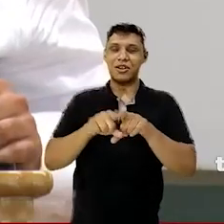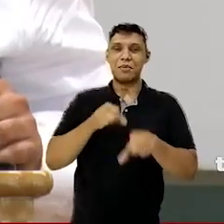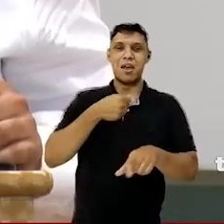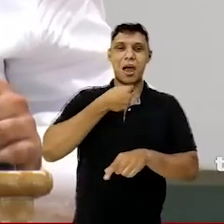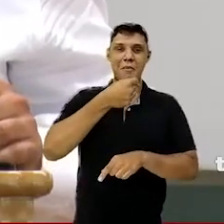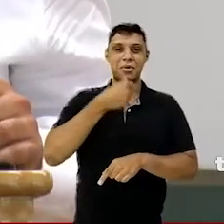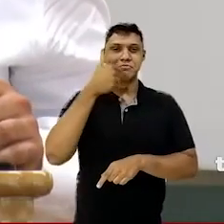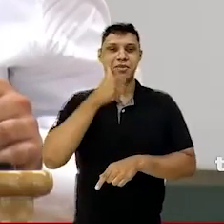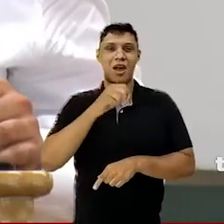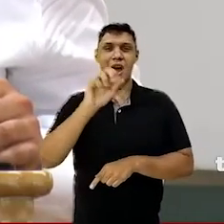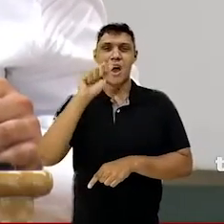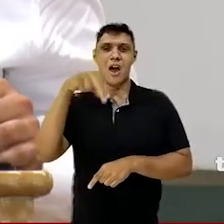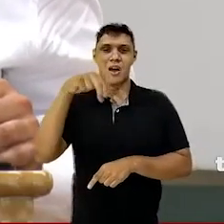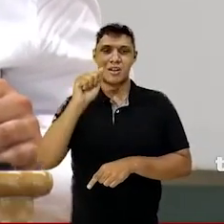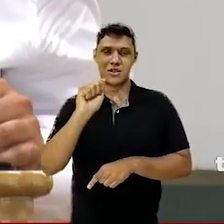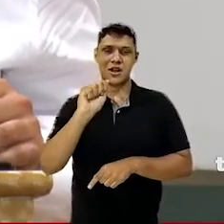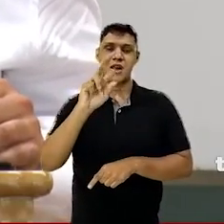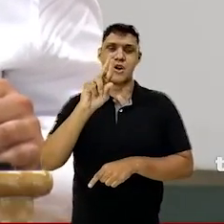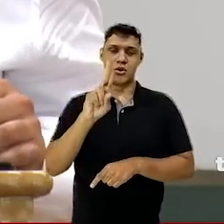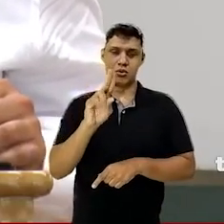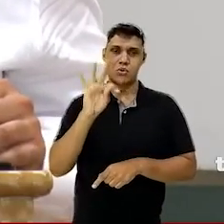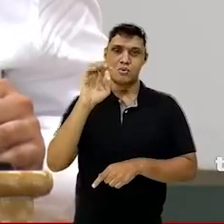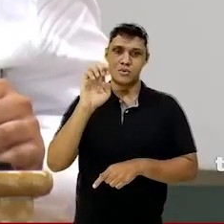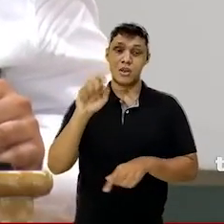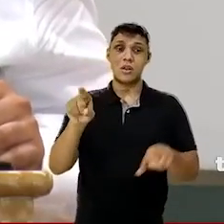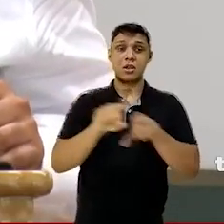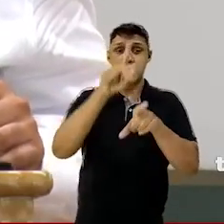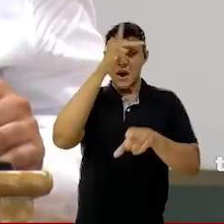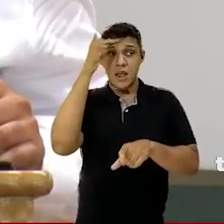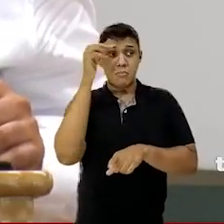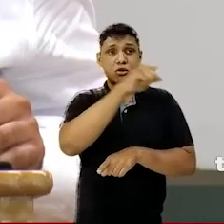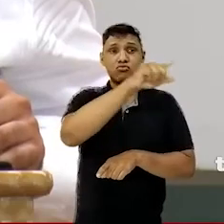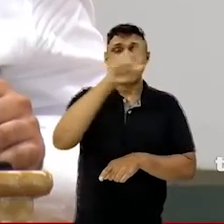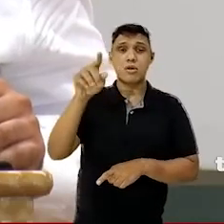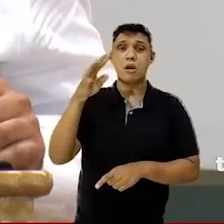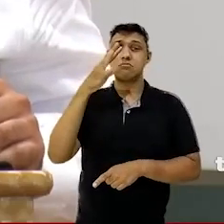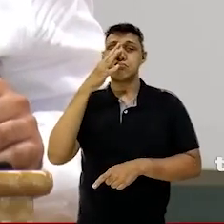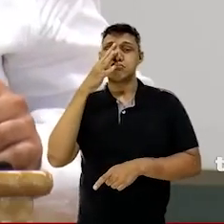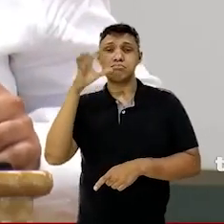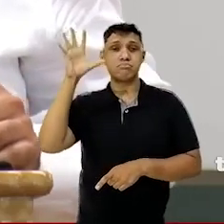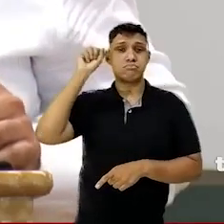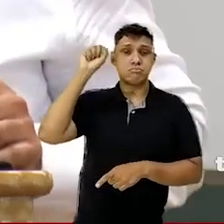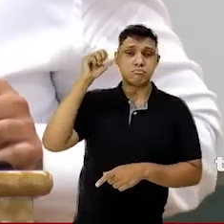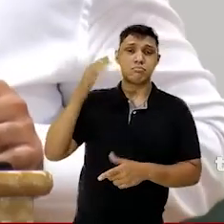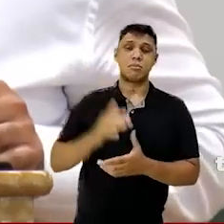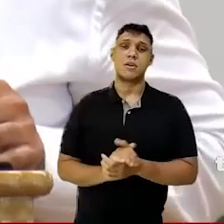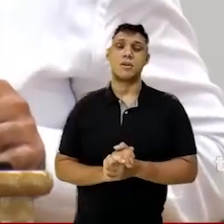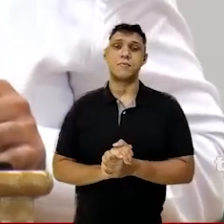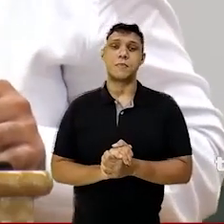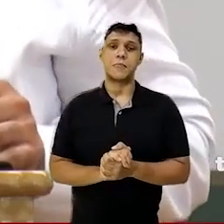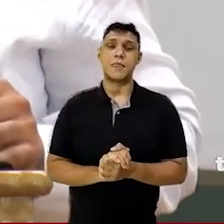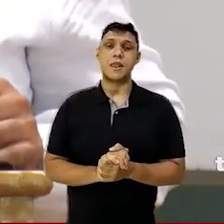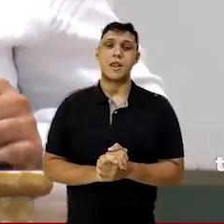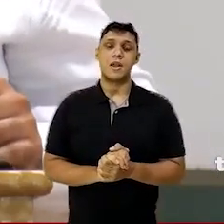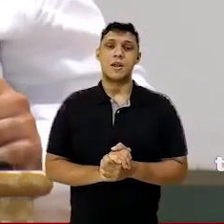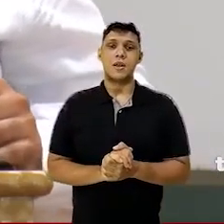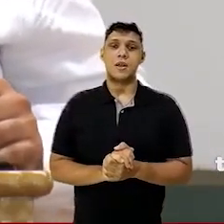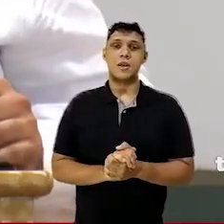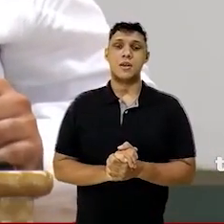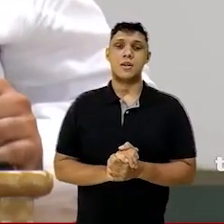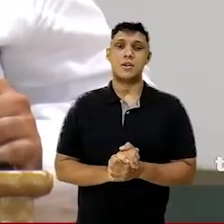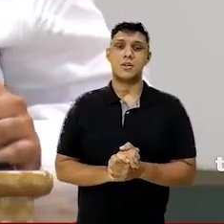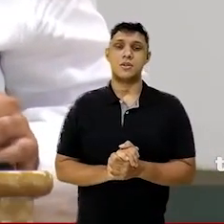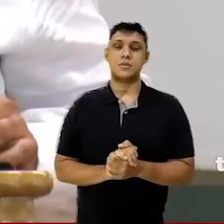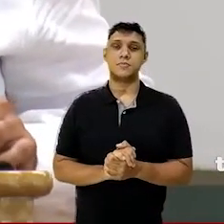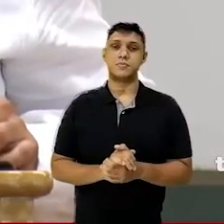candidatos e ouvintes da Rádio 95 FM e telespectadores da TV Curtição. Eu